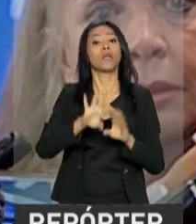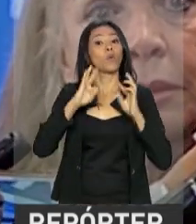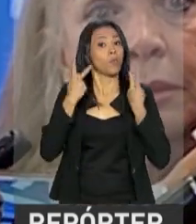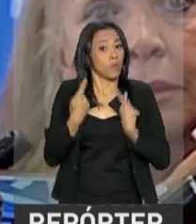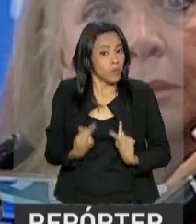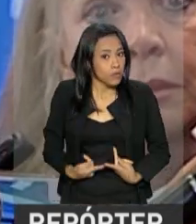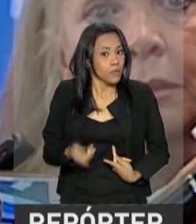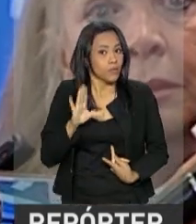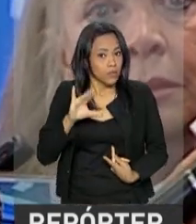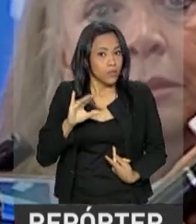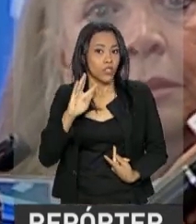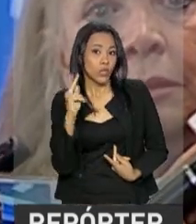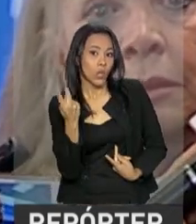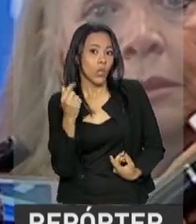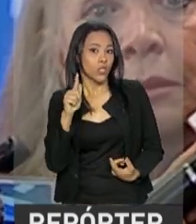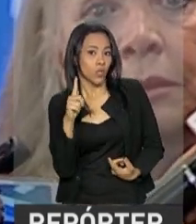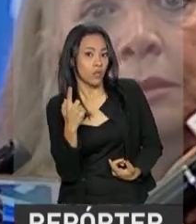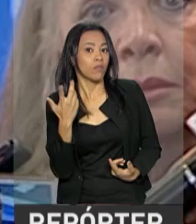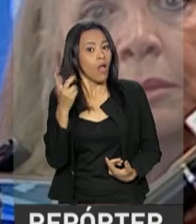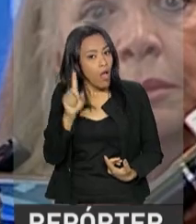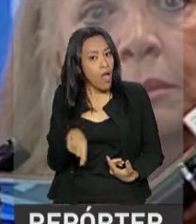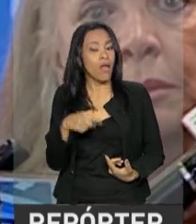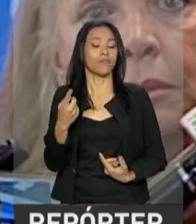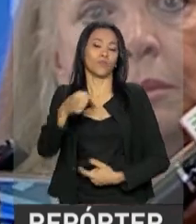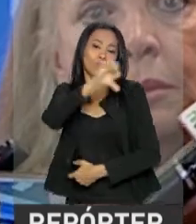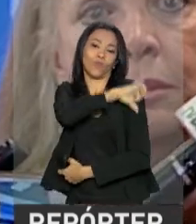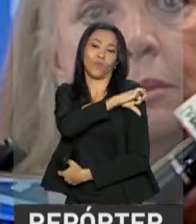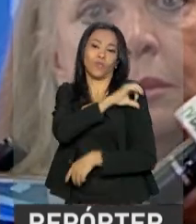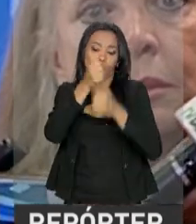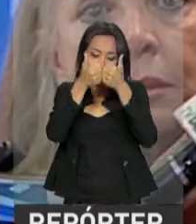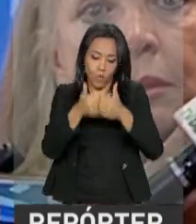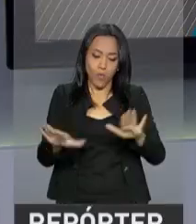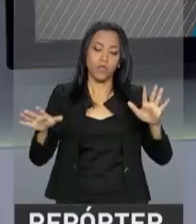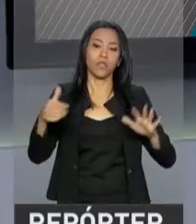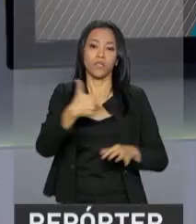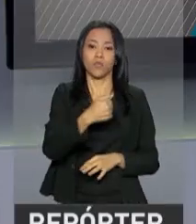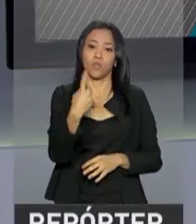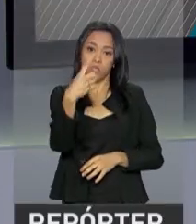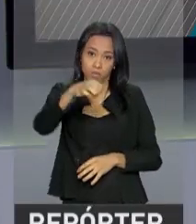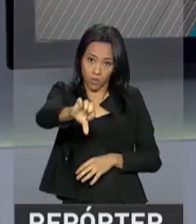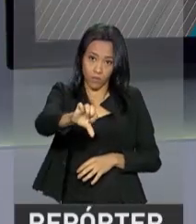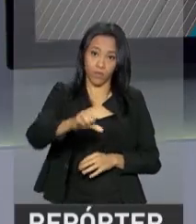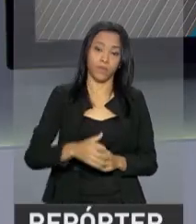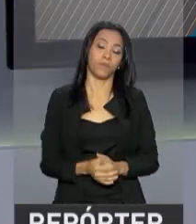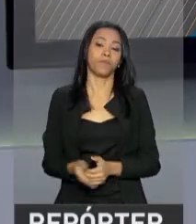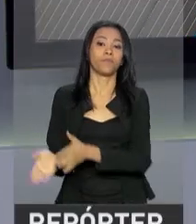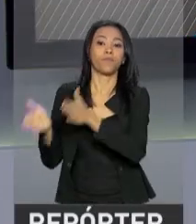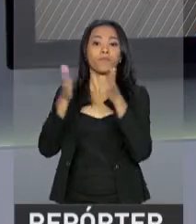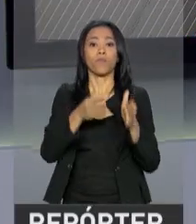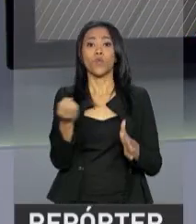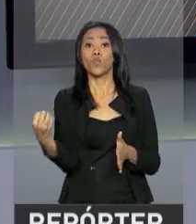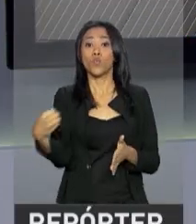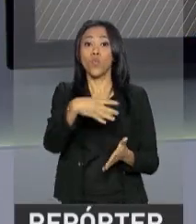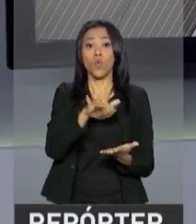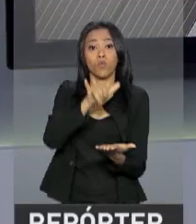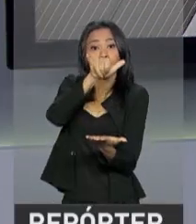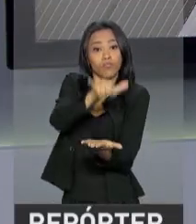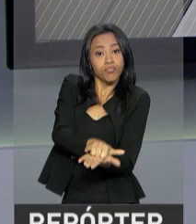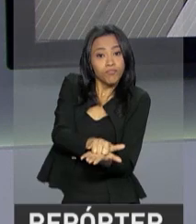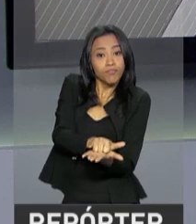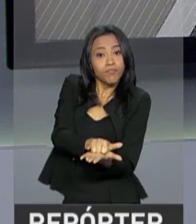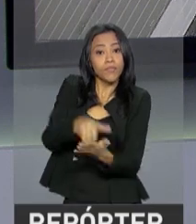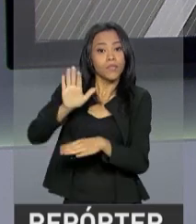também serão avaliadas no no ano a partir de 2019 um novo aplicativo desenvolvido pela